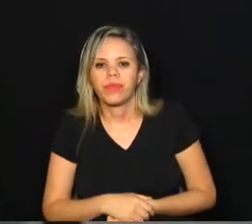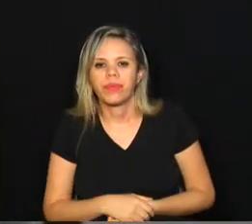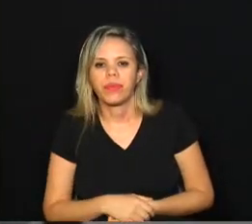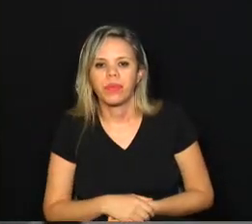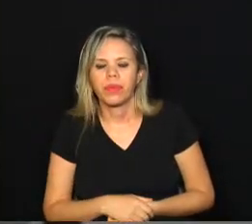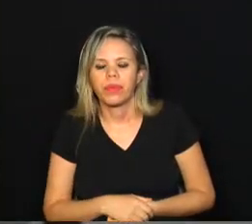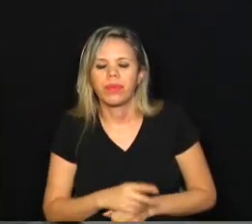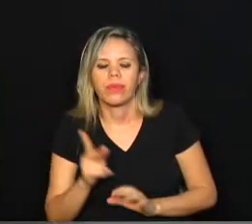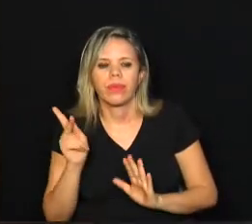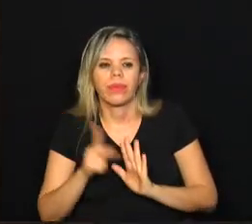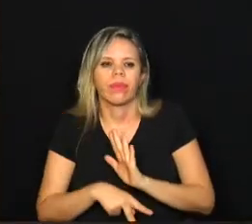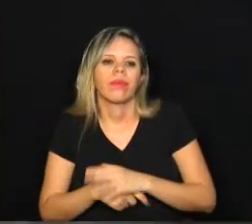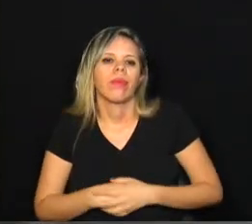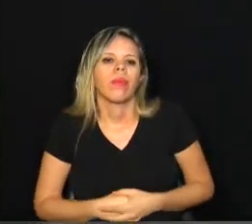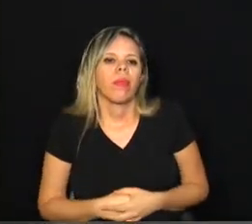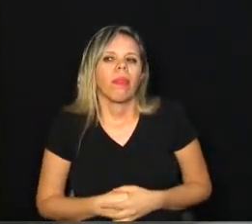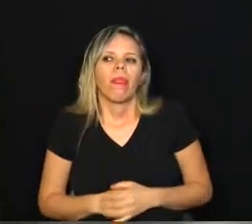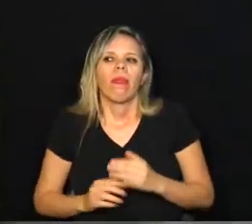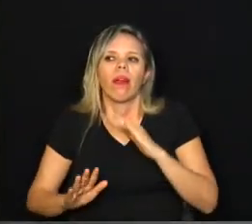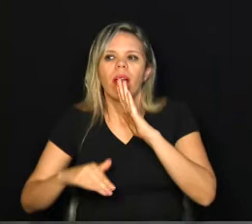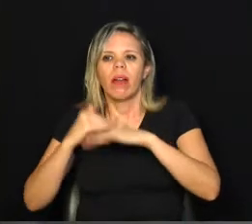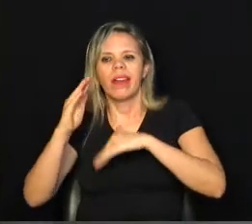um projeto, né, de construir